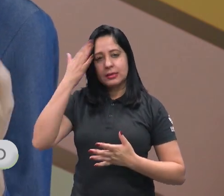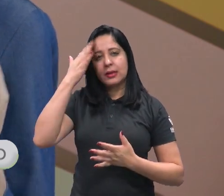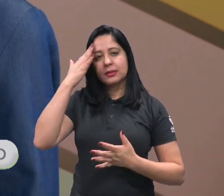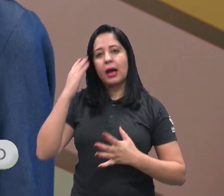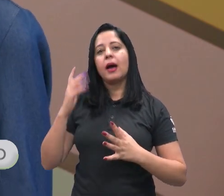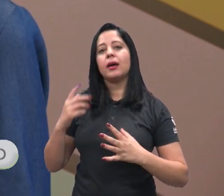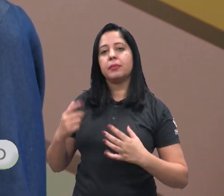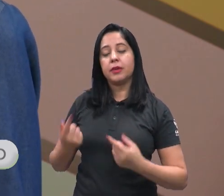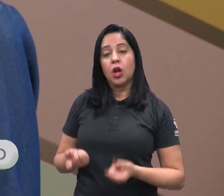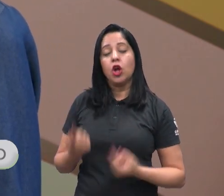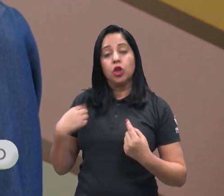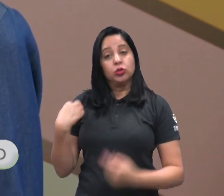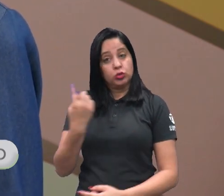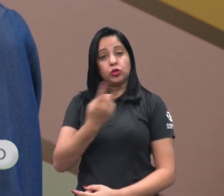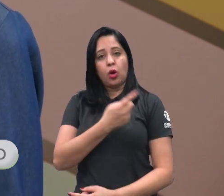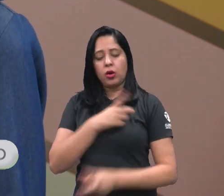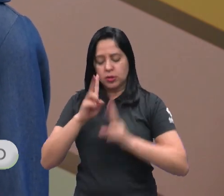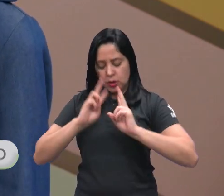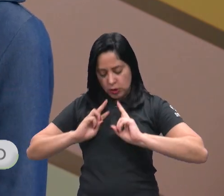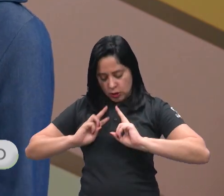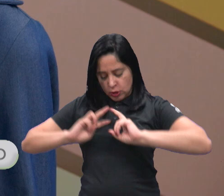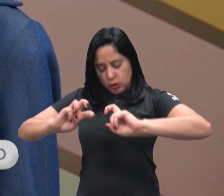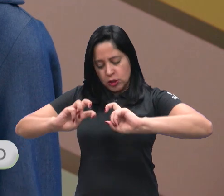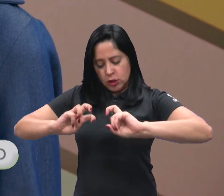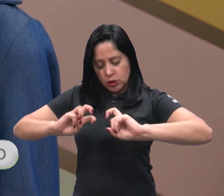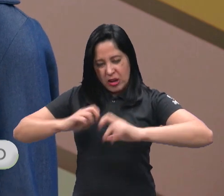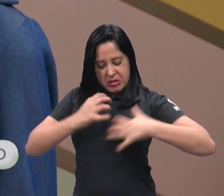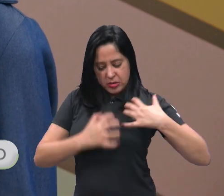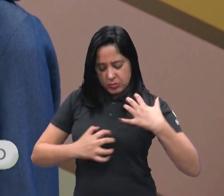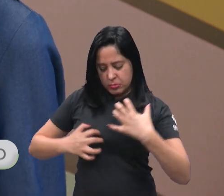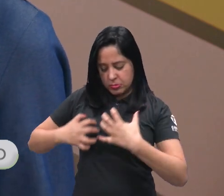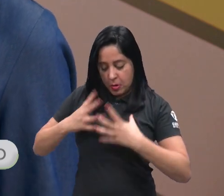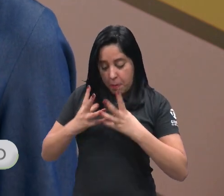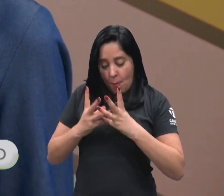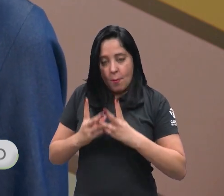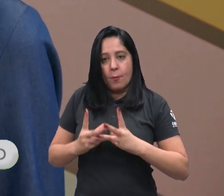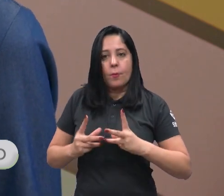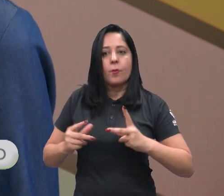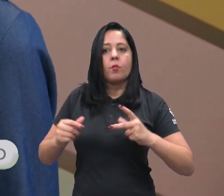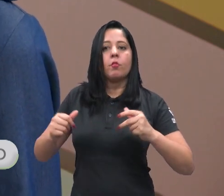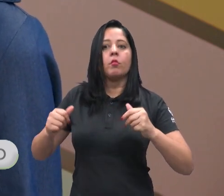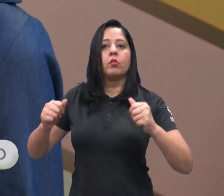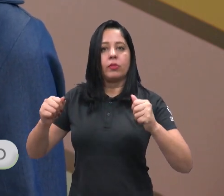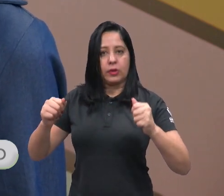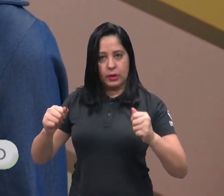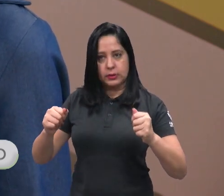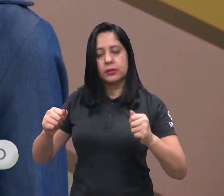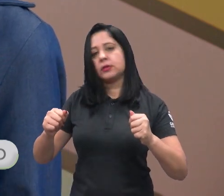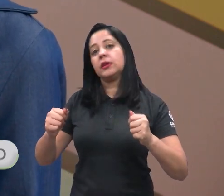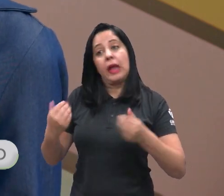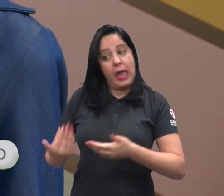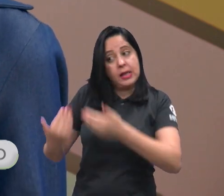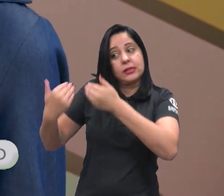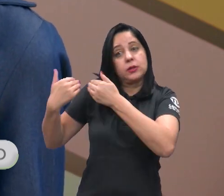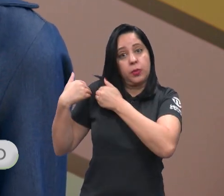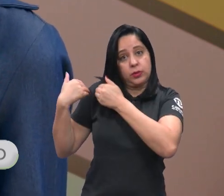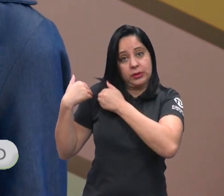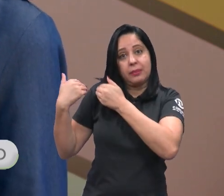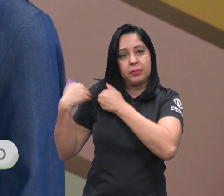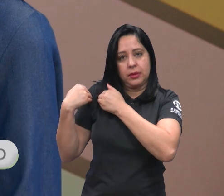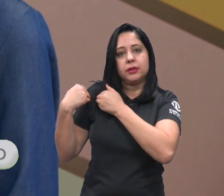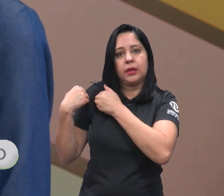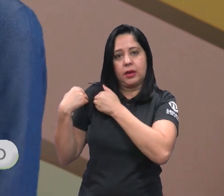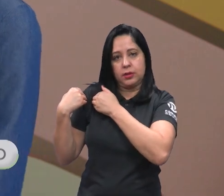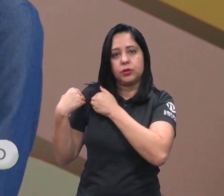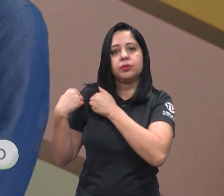massacrado por nós mesmas, inclusive, né? Então, a gente trabalha com a autorresponsabilidade, que é um outro pilar do autoconhecimento, eu ser responsável